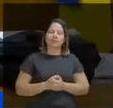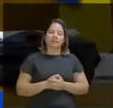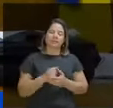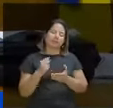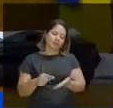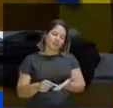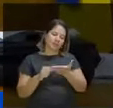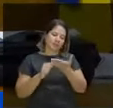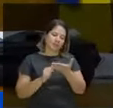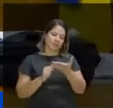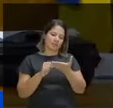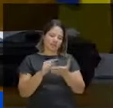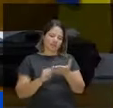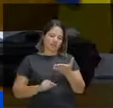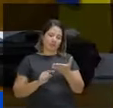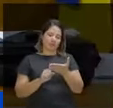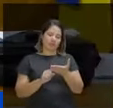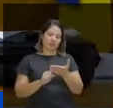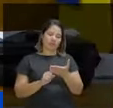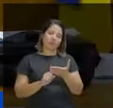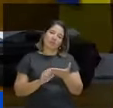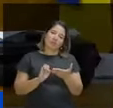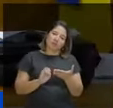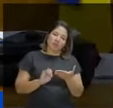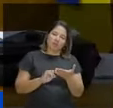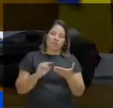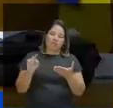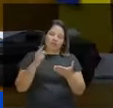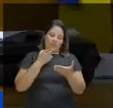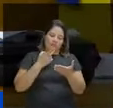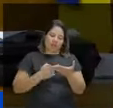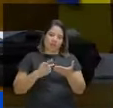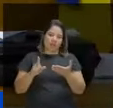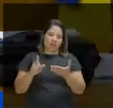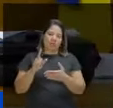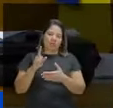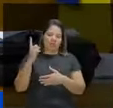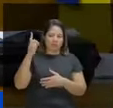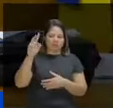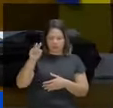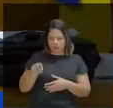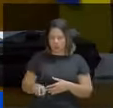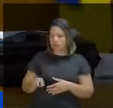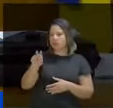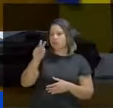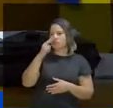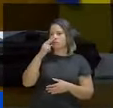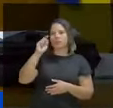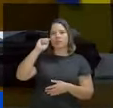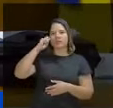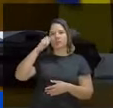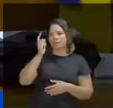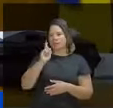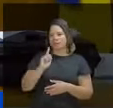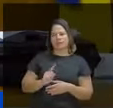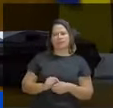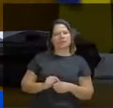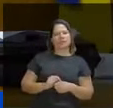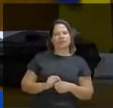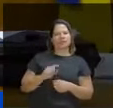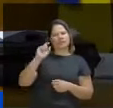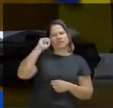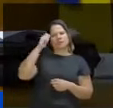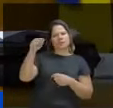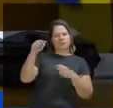com alguma circunstância de que a pessoa não aparentemente, né,